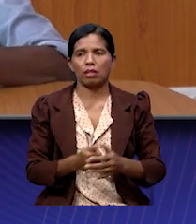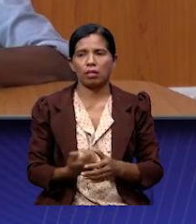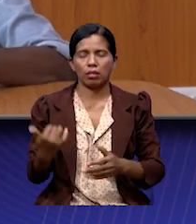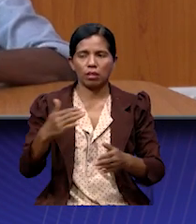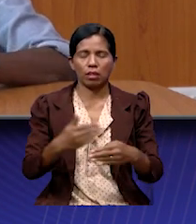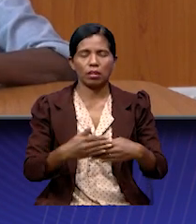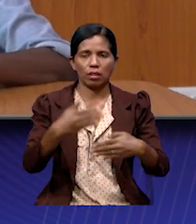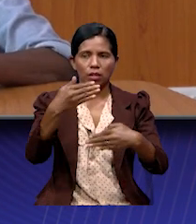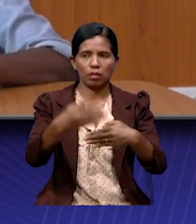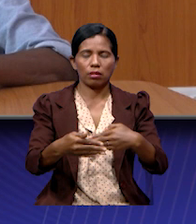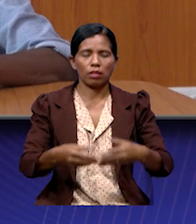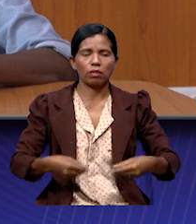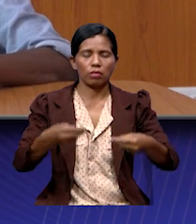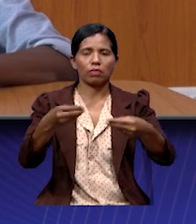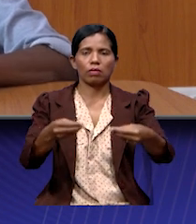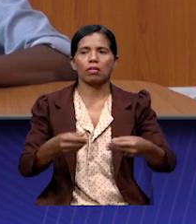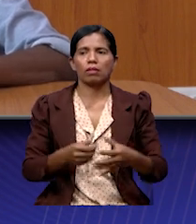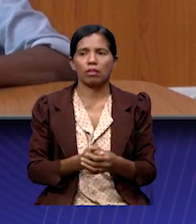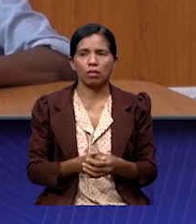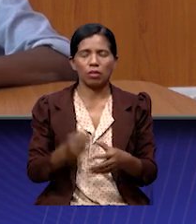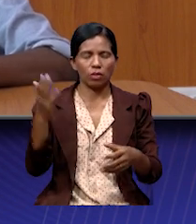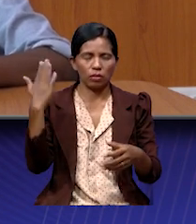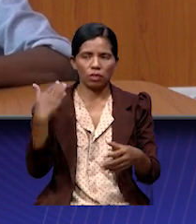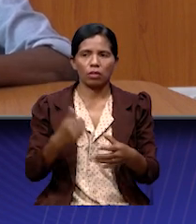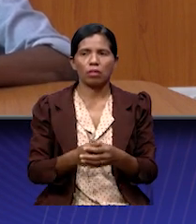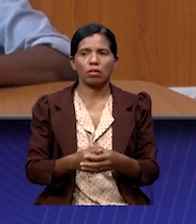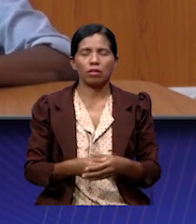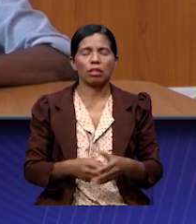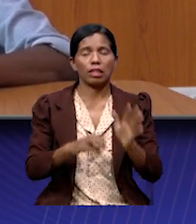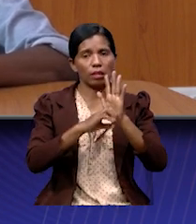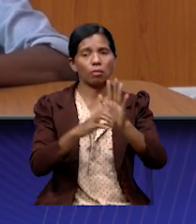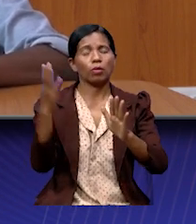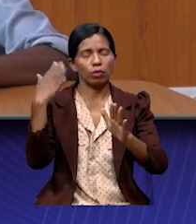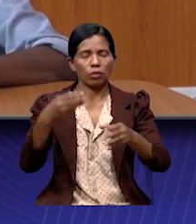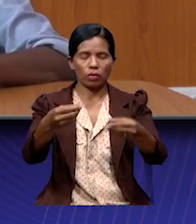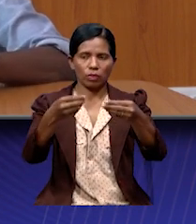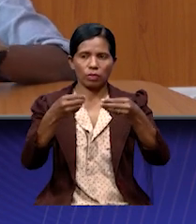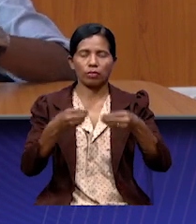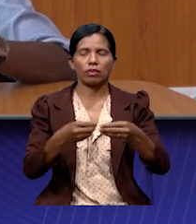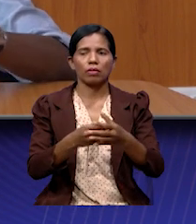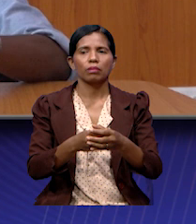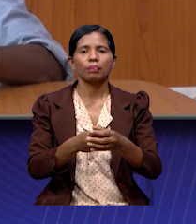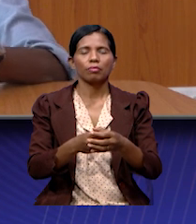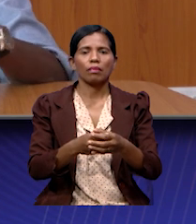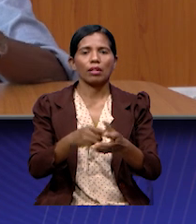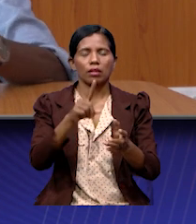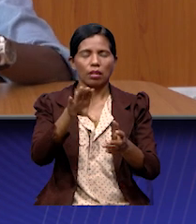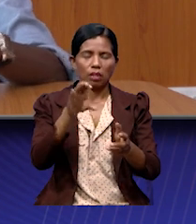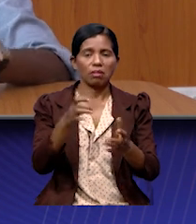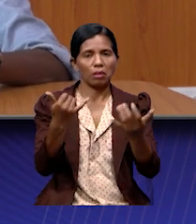dona ser nia fornecimento mas a ulu tu vai dizer que a ulu ser fosse em que agora se começa a menos zona tá ser